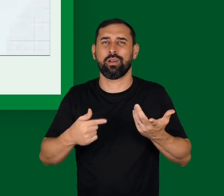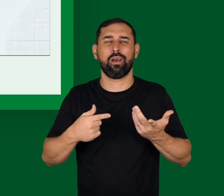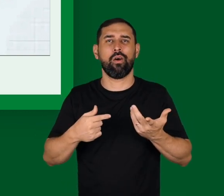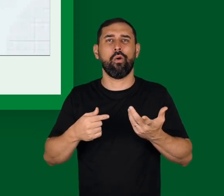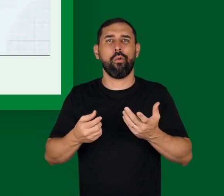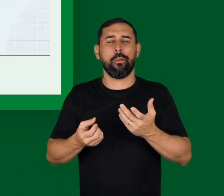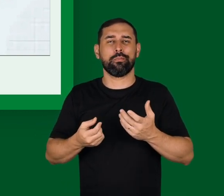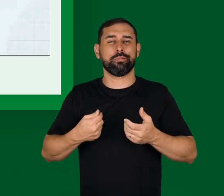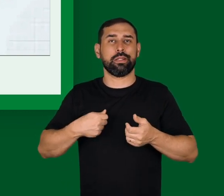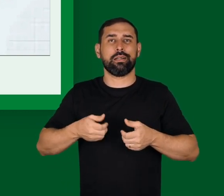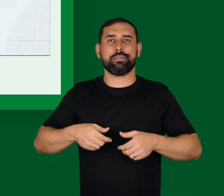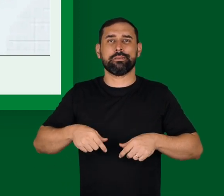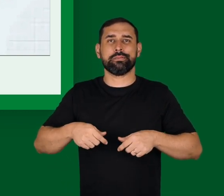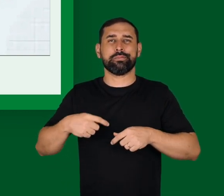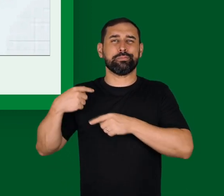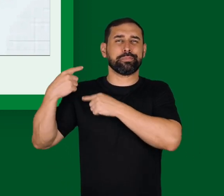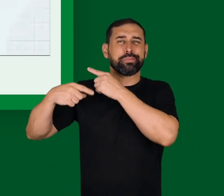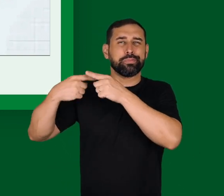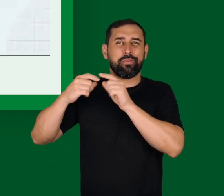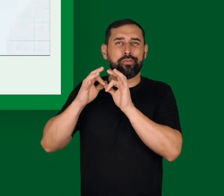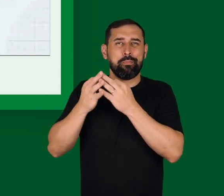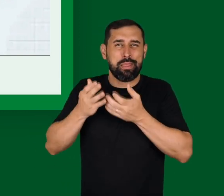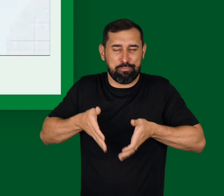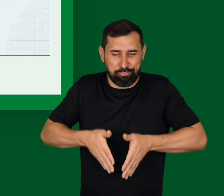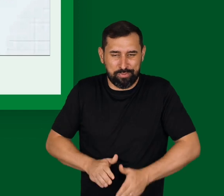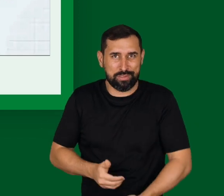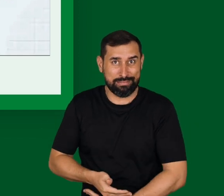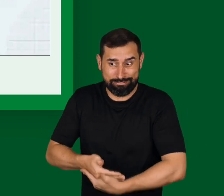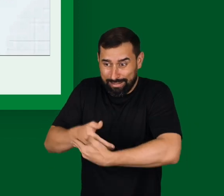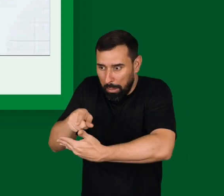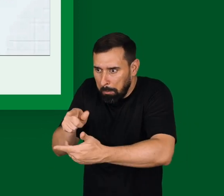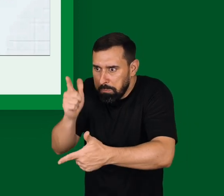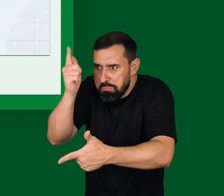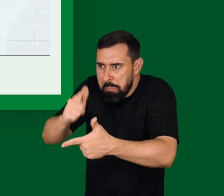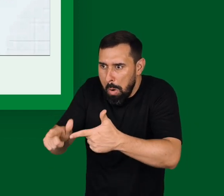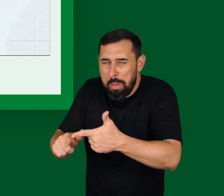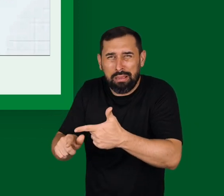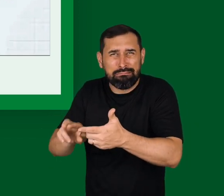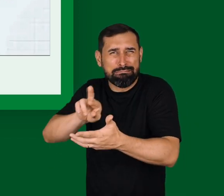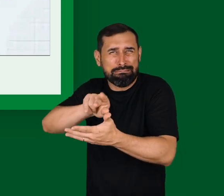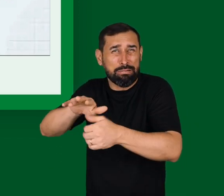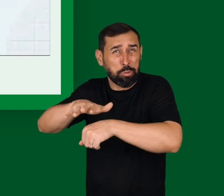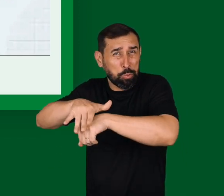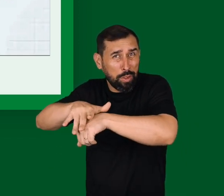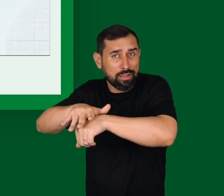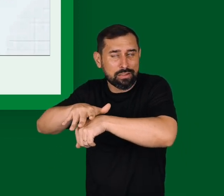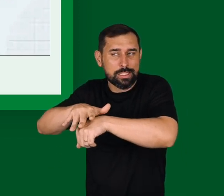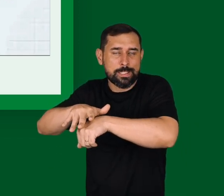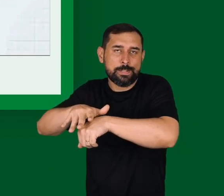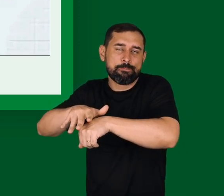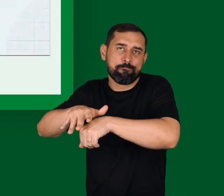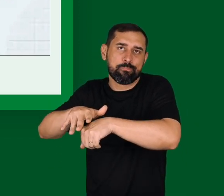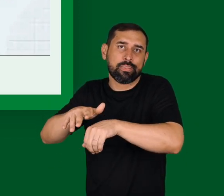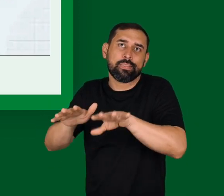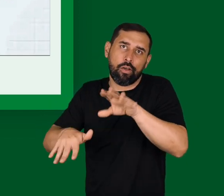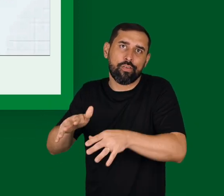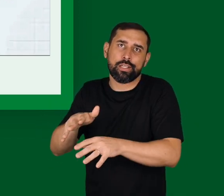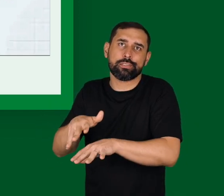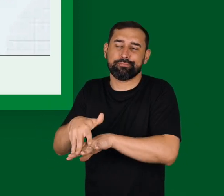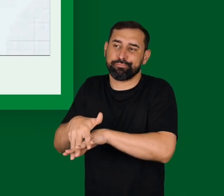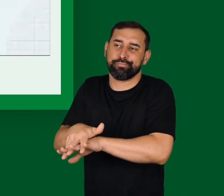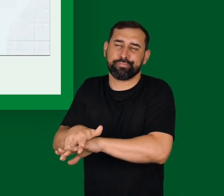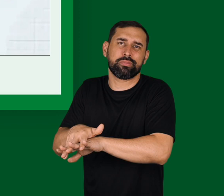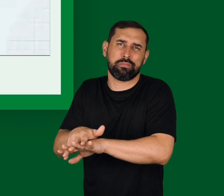fechamento de parede, malformações, síndromes de Edwards, Patal, a gente também tem que considerar isso